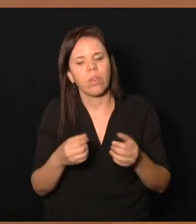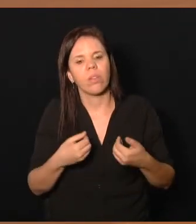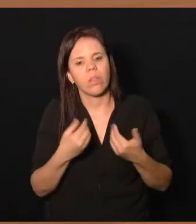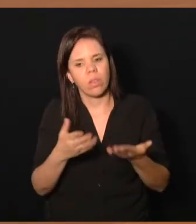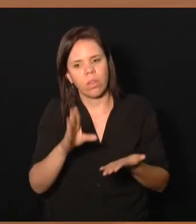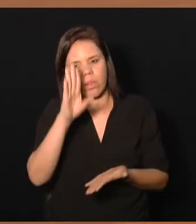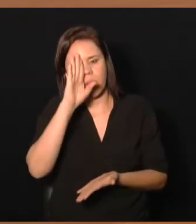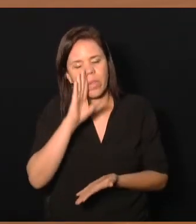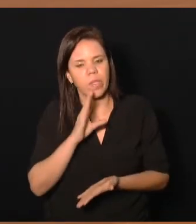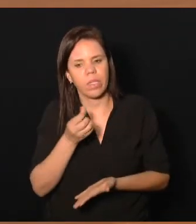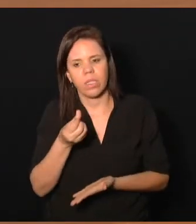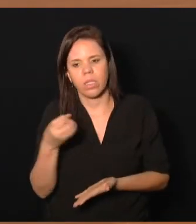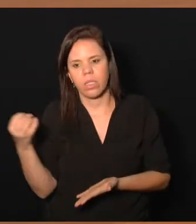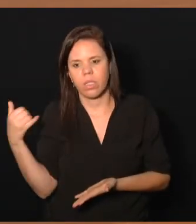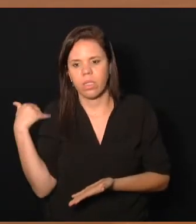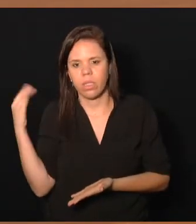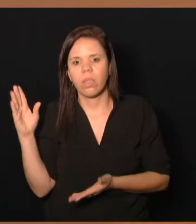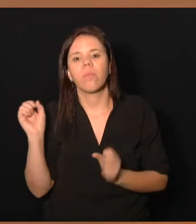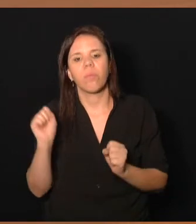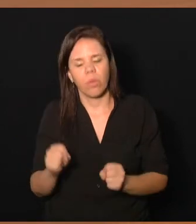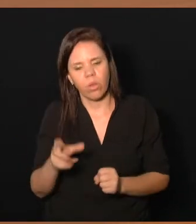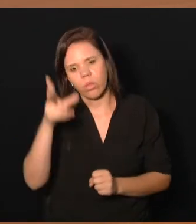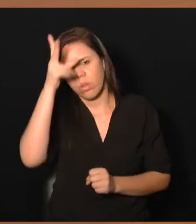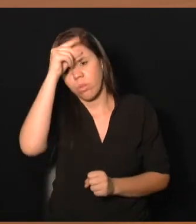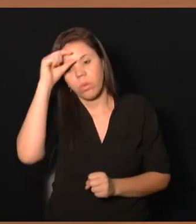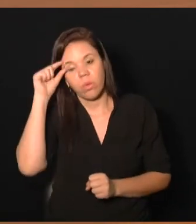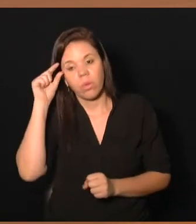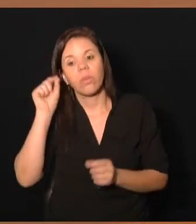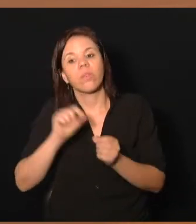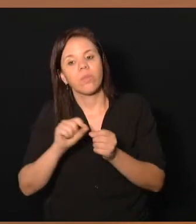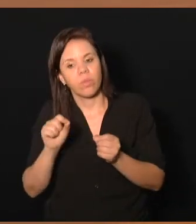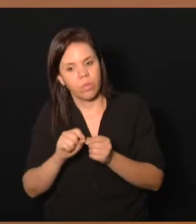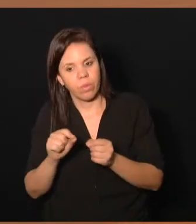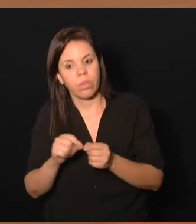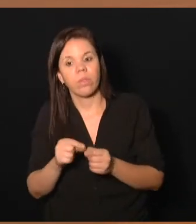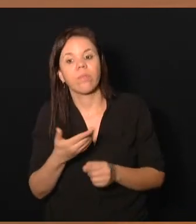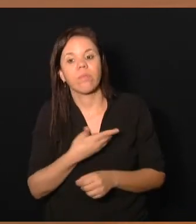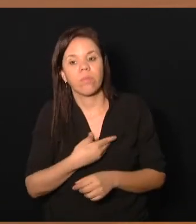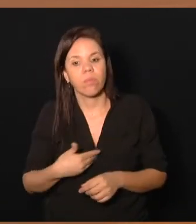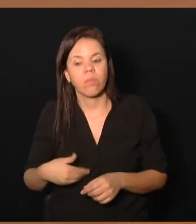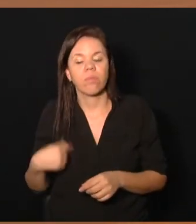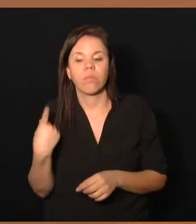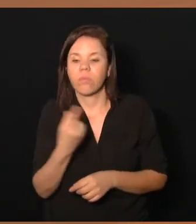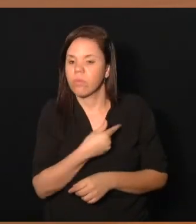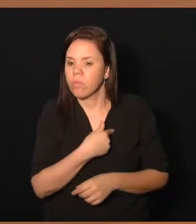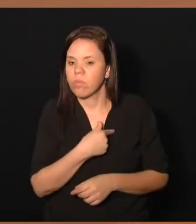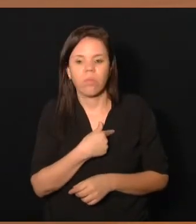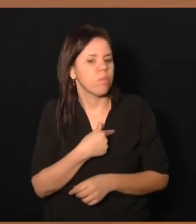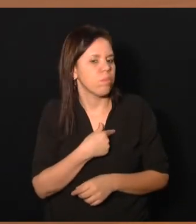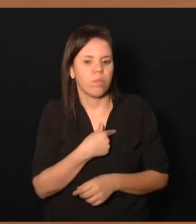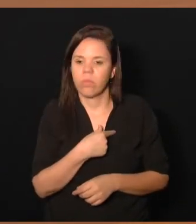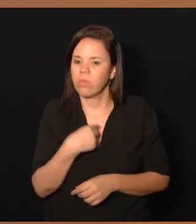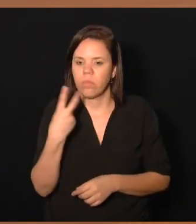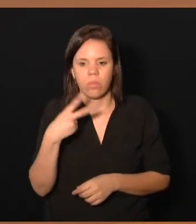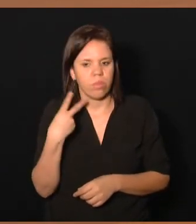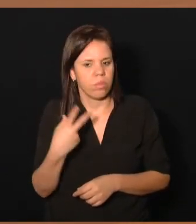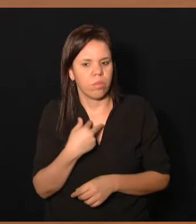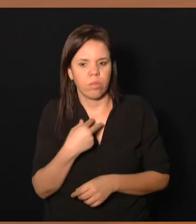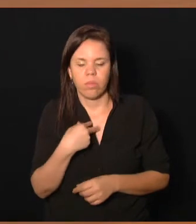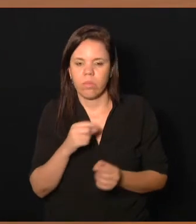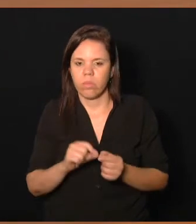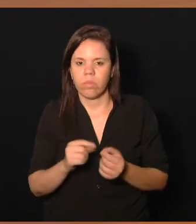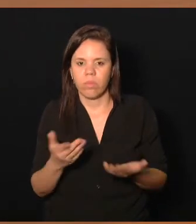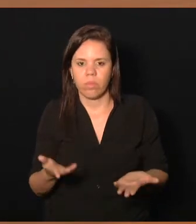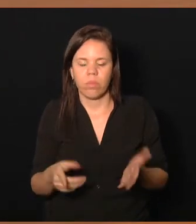a partir dos 60 anos. Ele pode, o prefeito, o Executivo pode. Nós, legislativos, não podemos fazer,